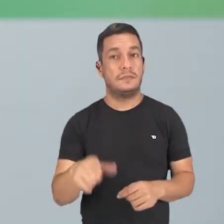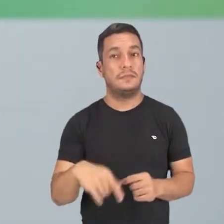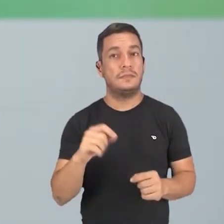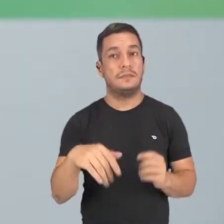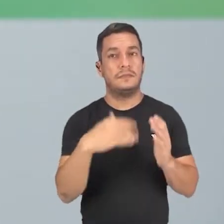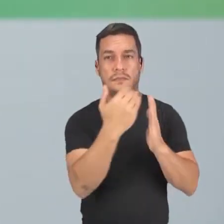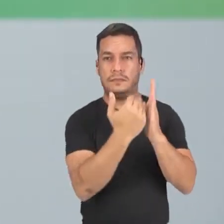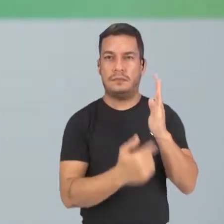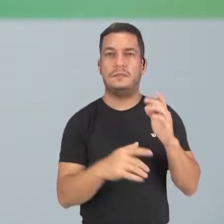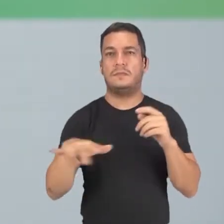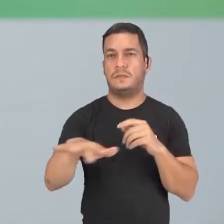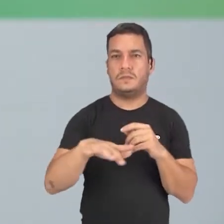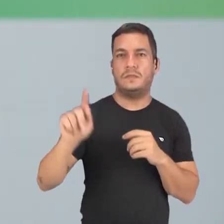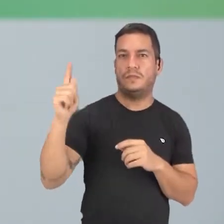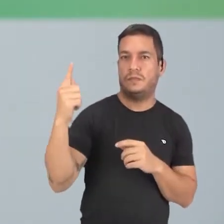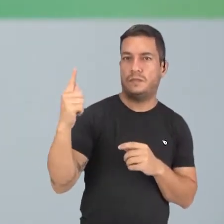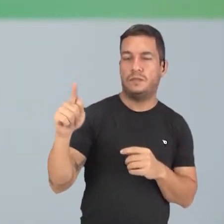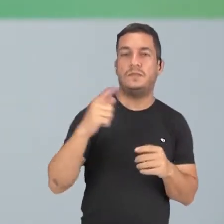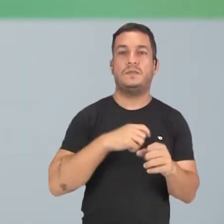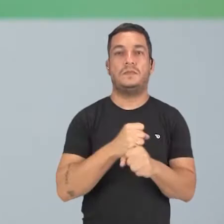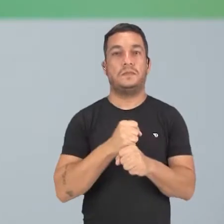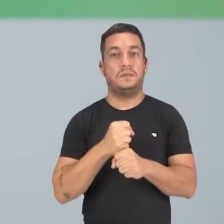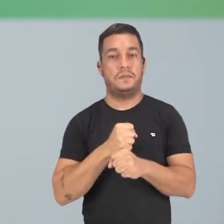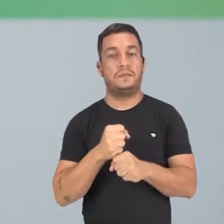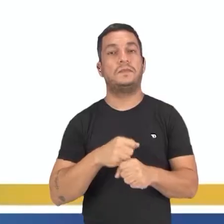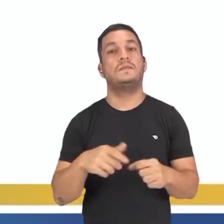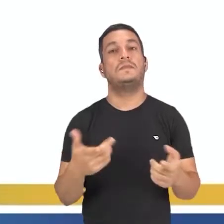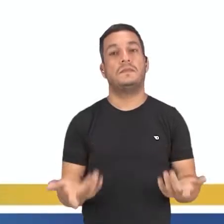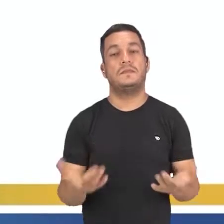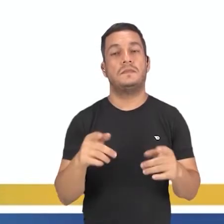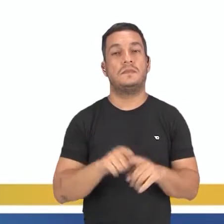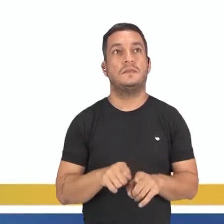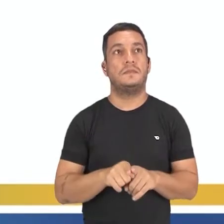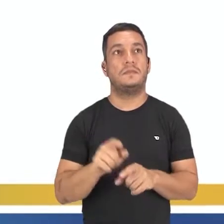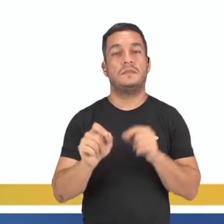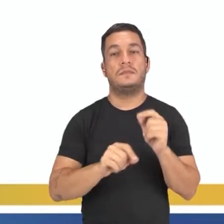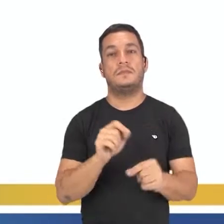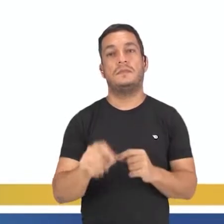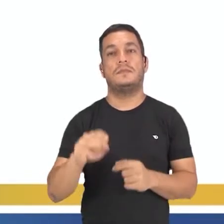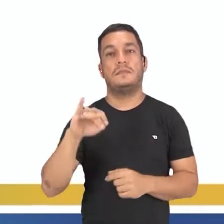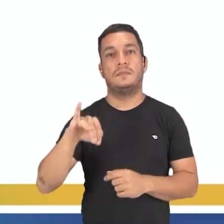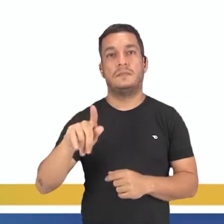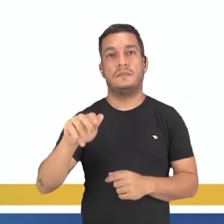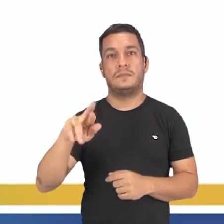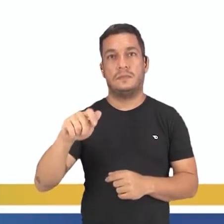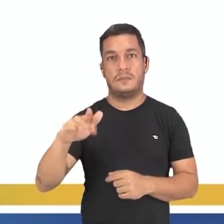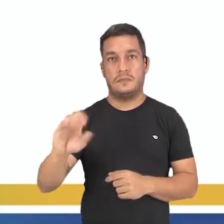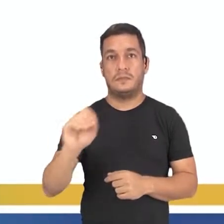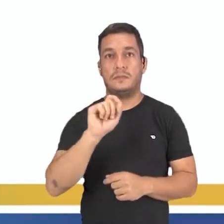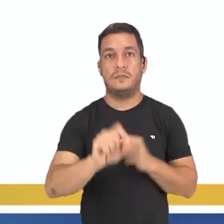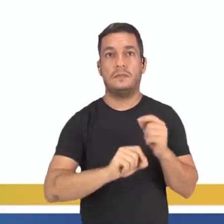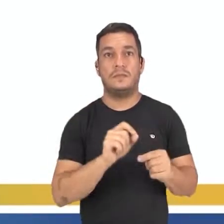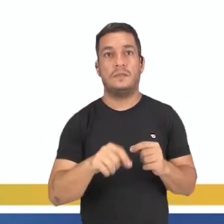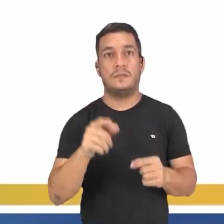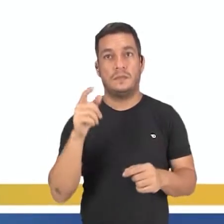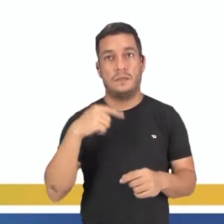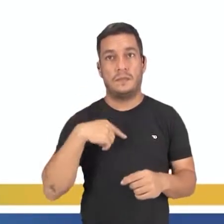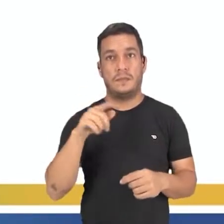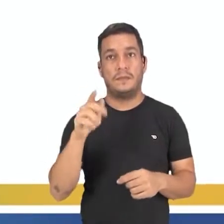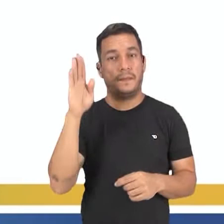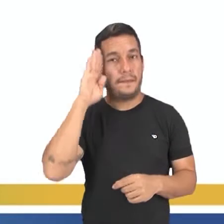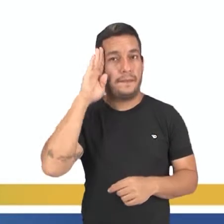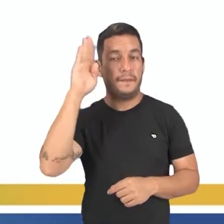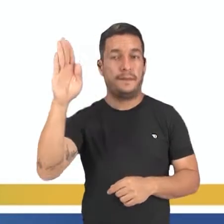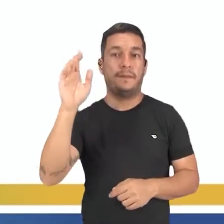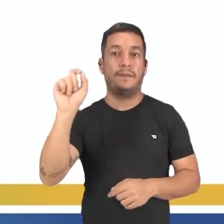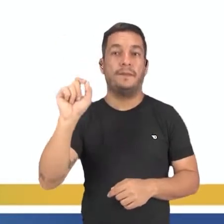determinado espaço geográfico no ano considerado. Ao lado da migração, esse indicador é o